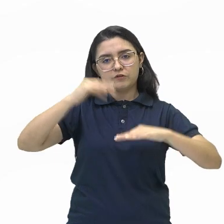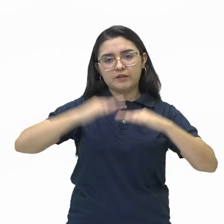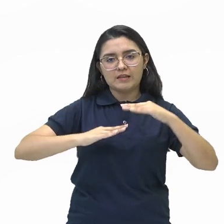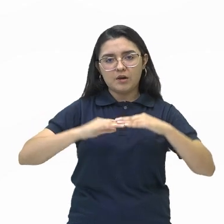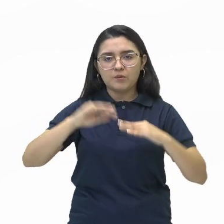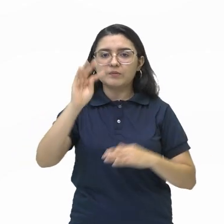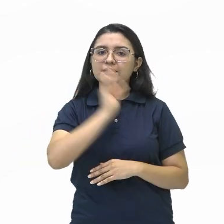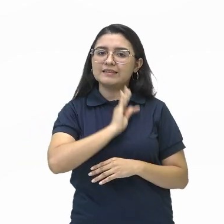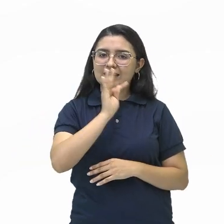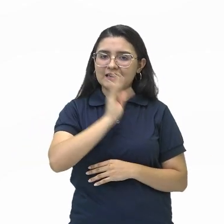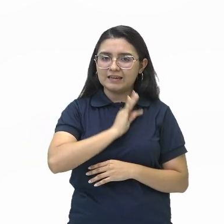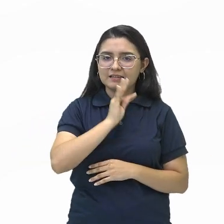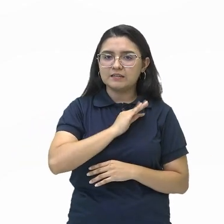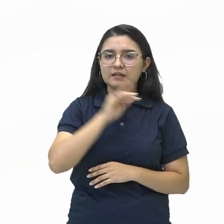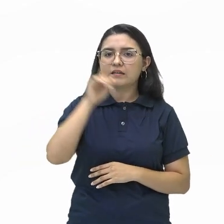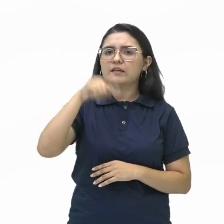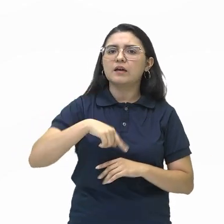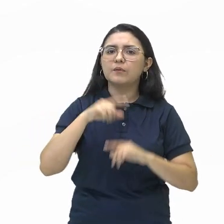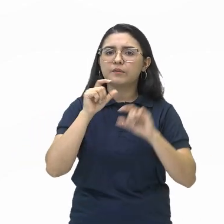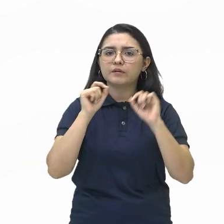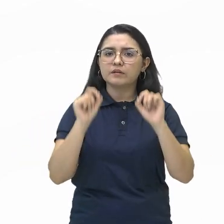técnica, né, que é